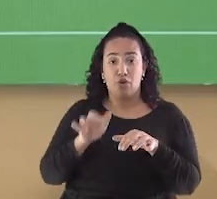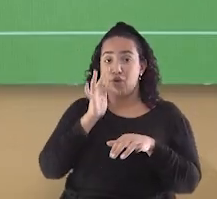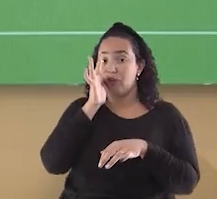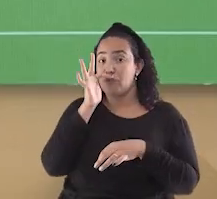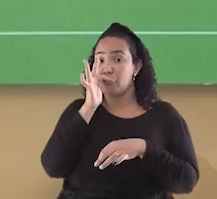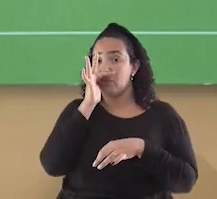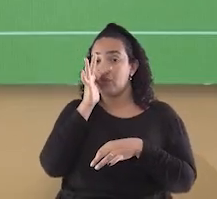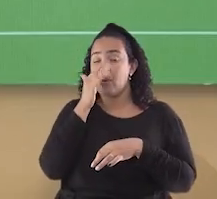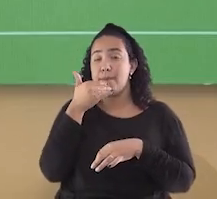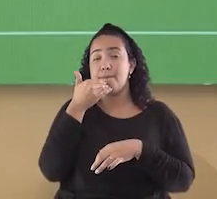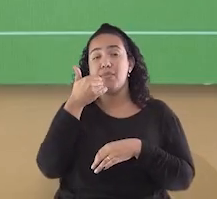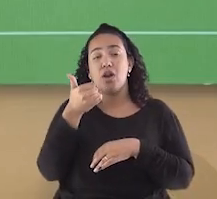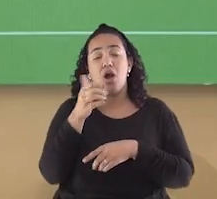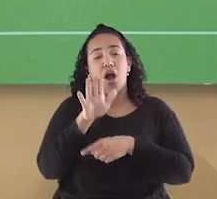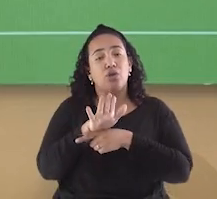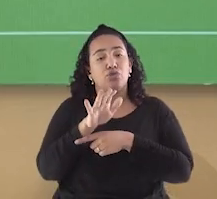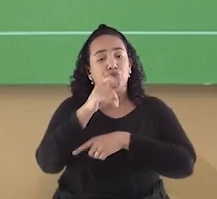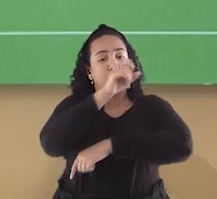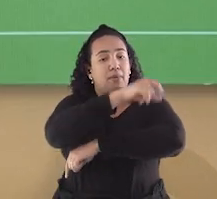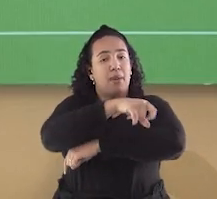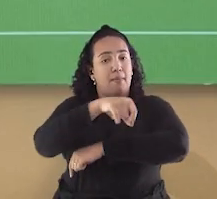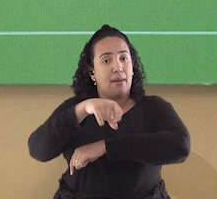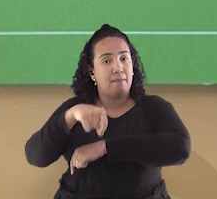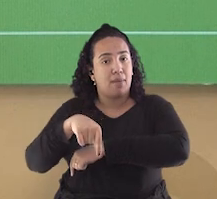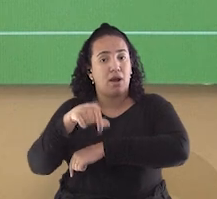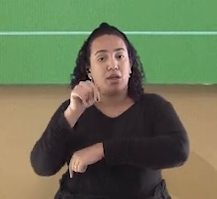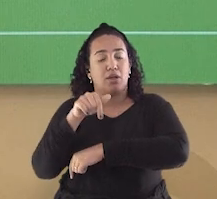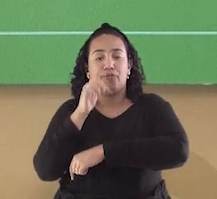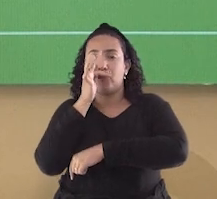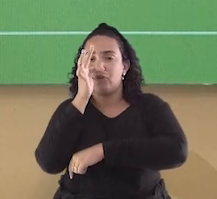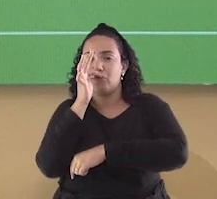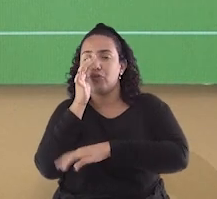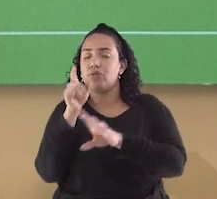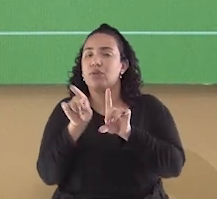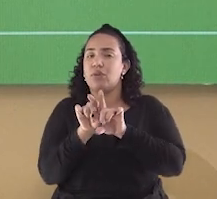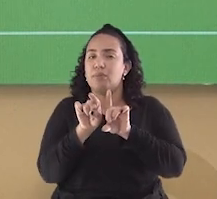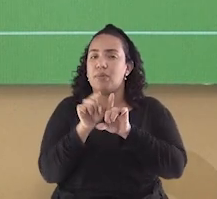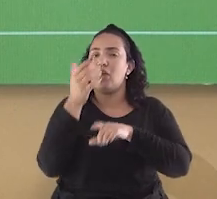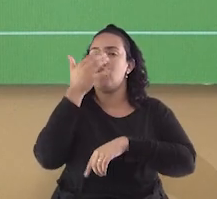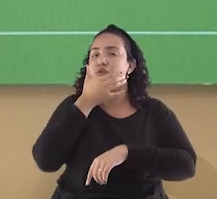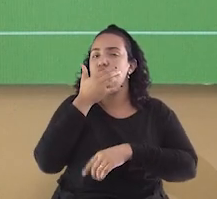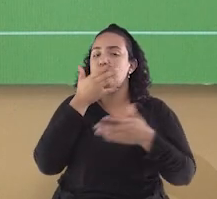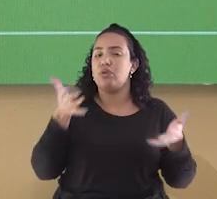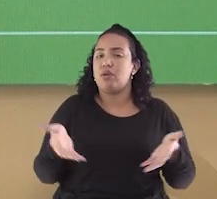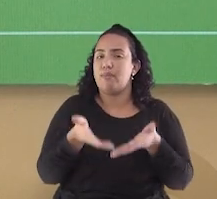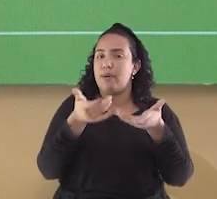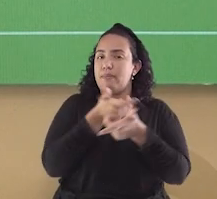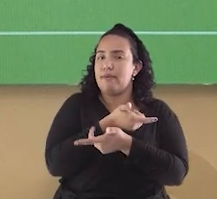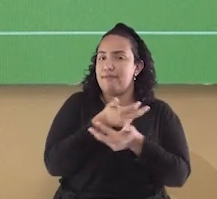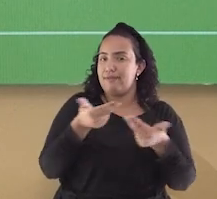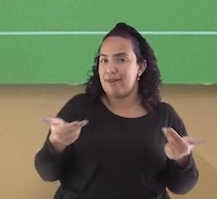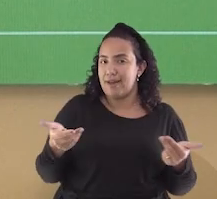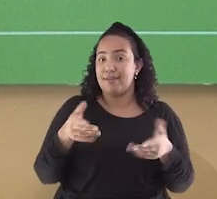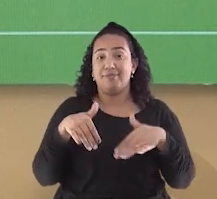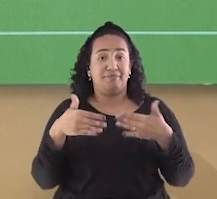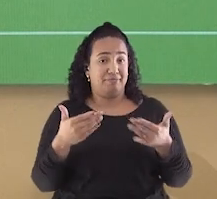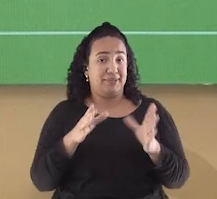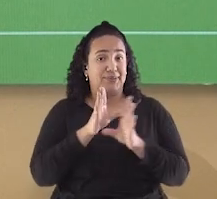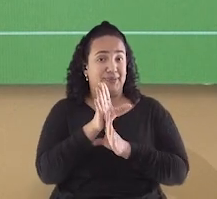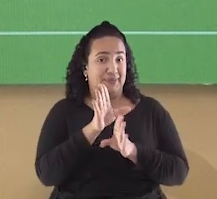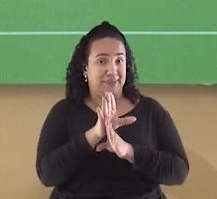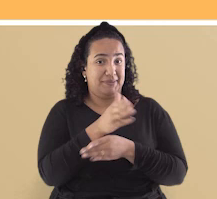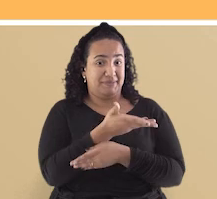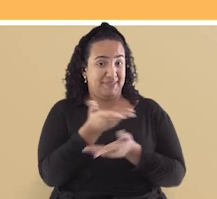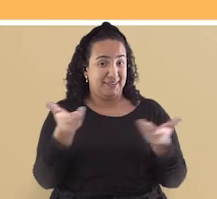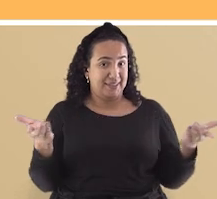aí? Acho que a gente já pode responder a pergunta do dia? Com tudo que a gente aprendeu, fica até mais fácil. Vocês lembram qual é? Está de